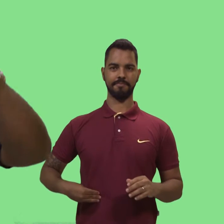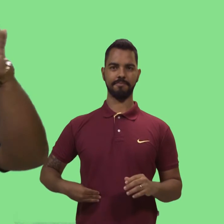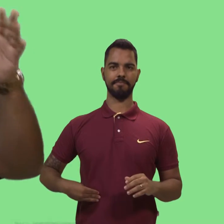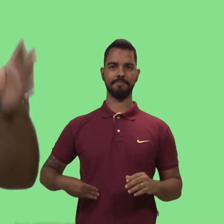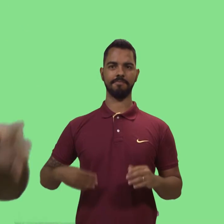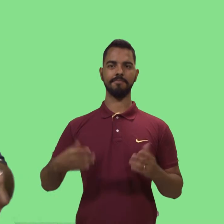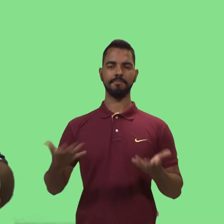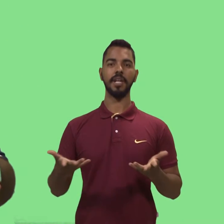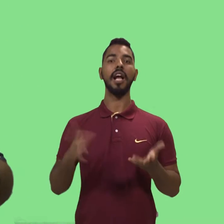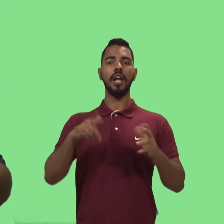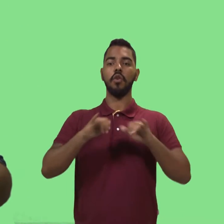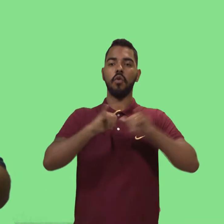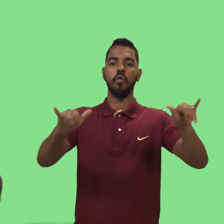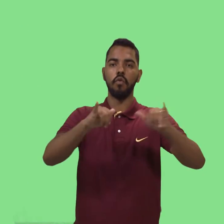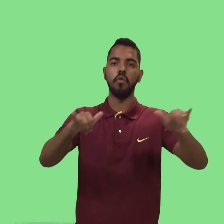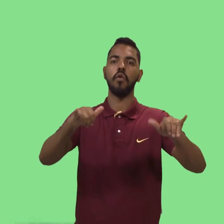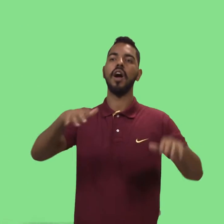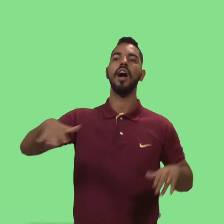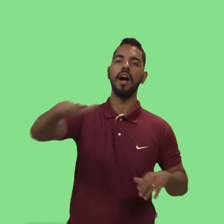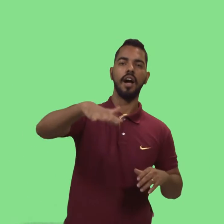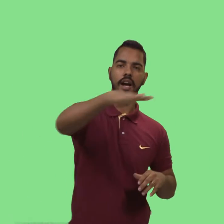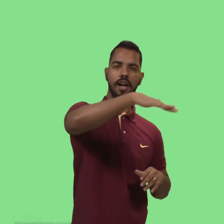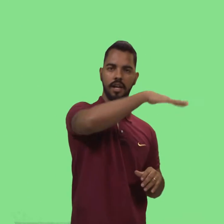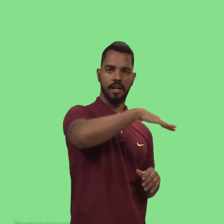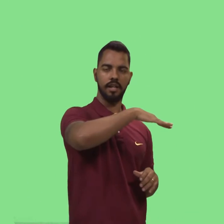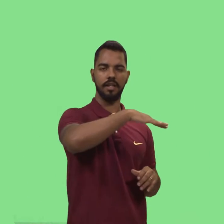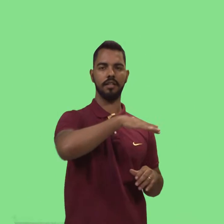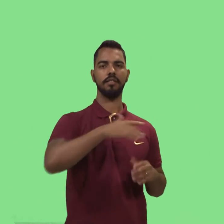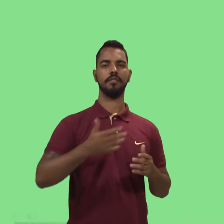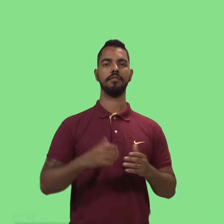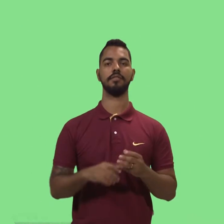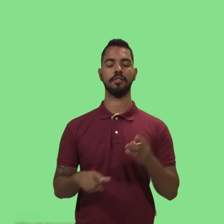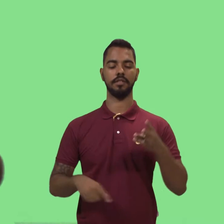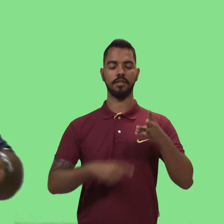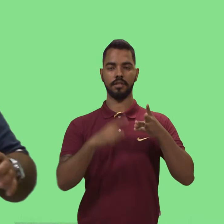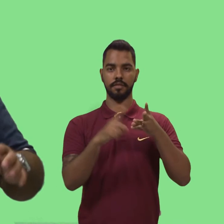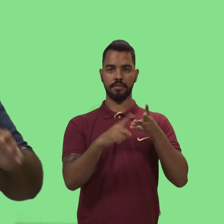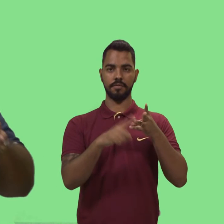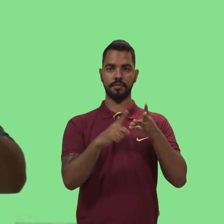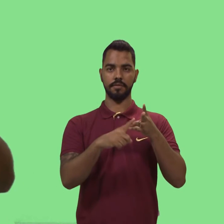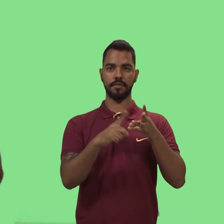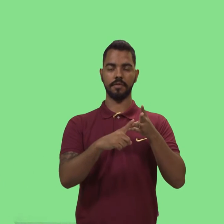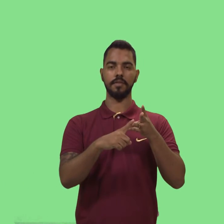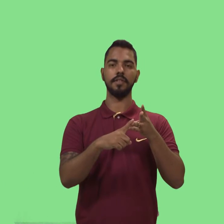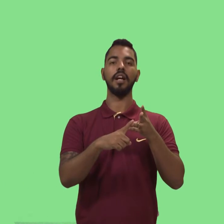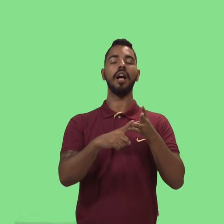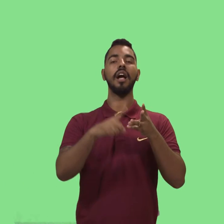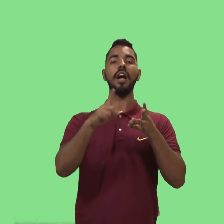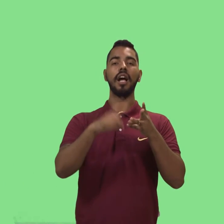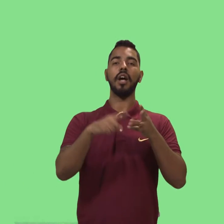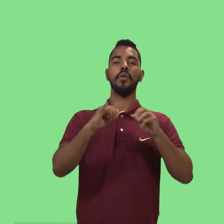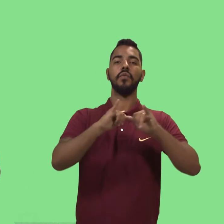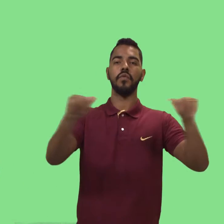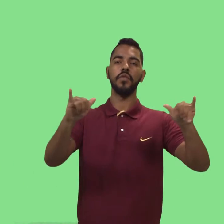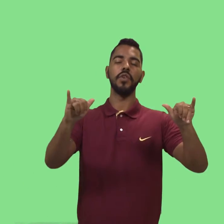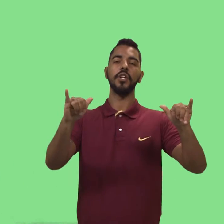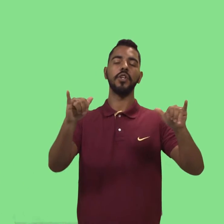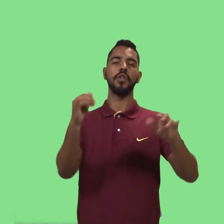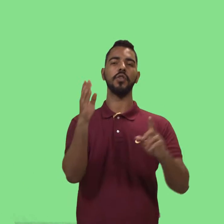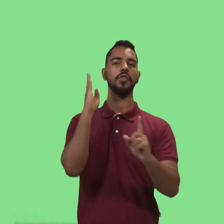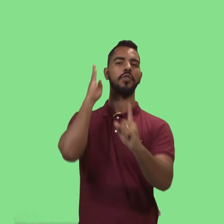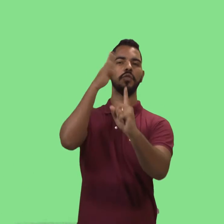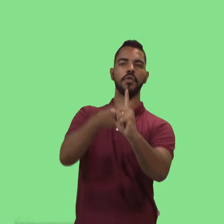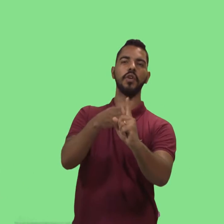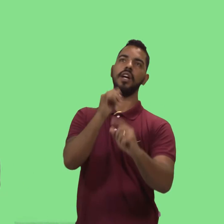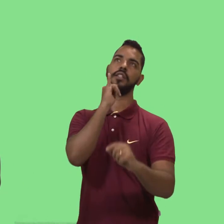ou multidirecional. Em fórmula, individual, igual ao utilizado nos escritórios comerciais, industriais